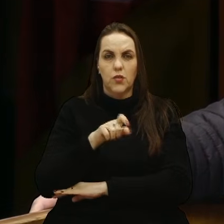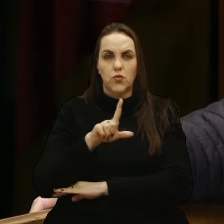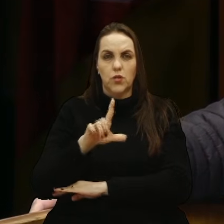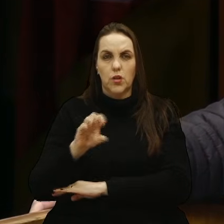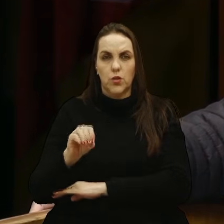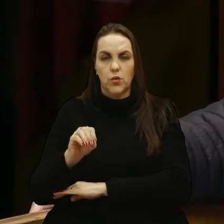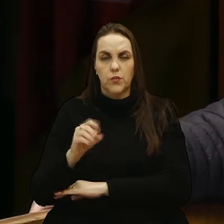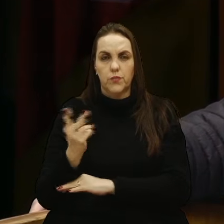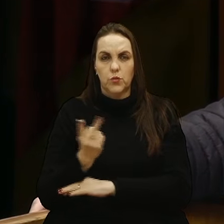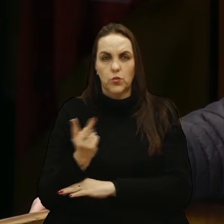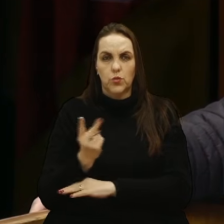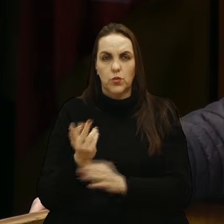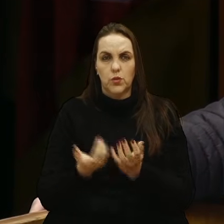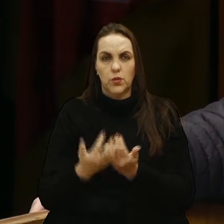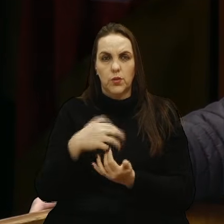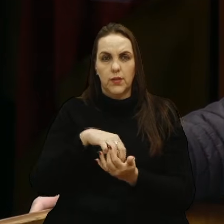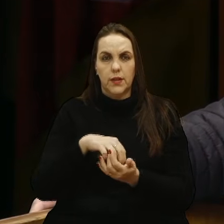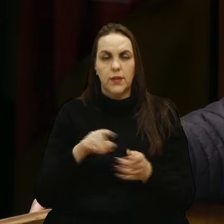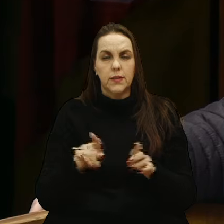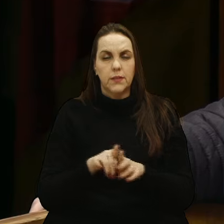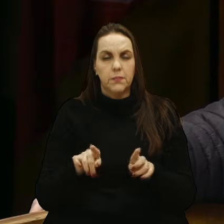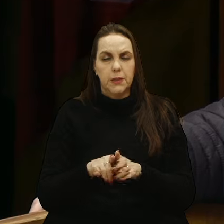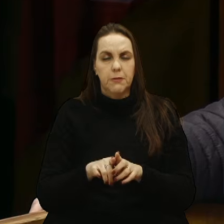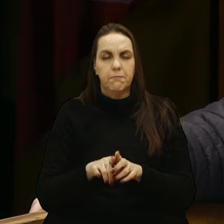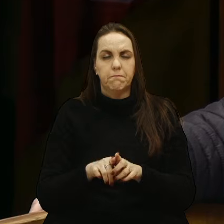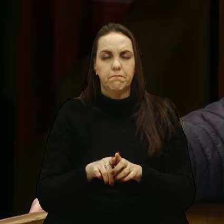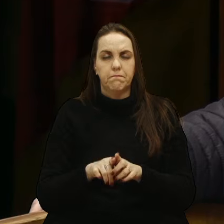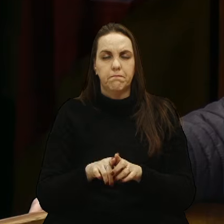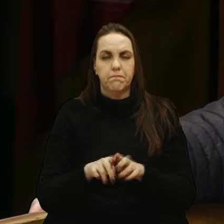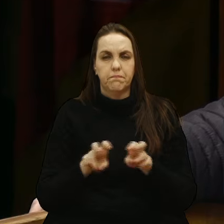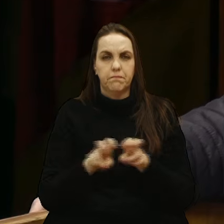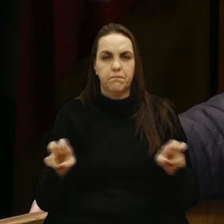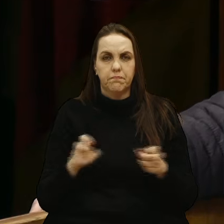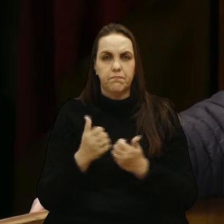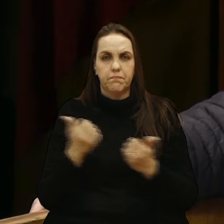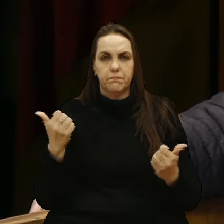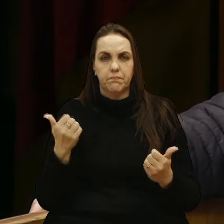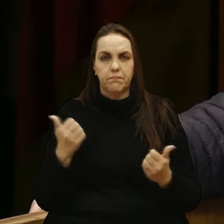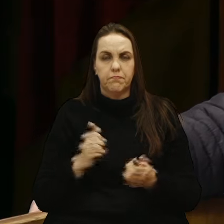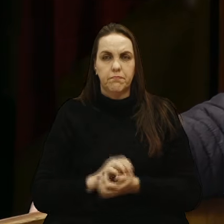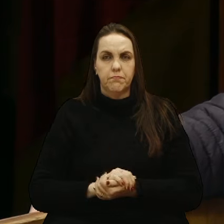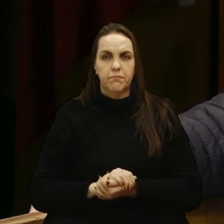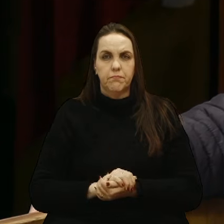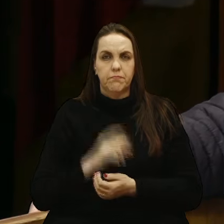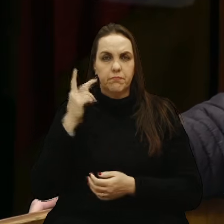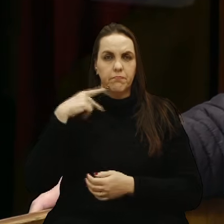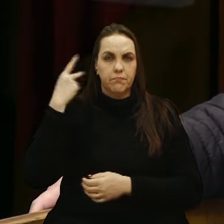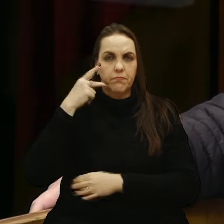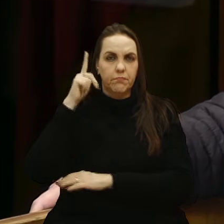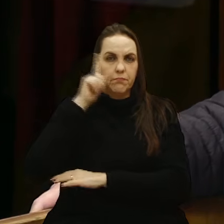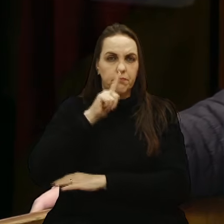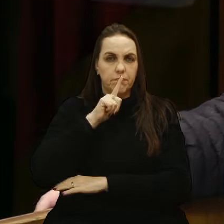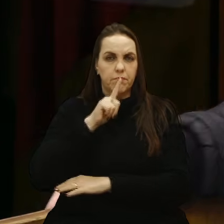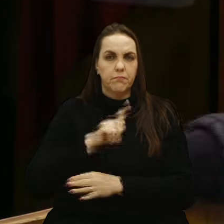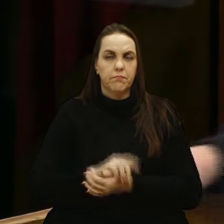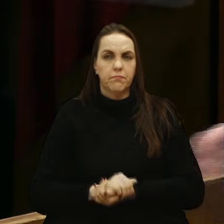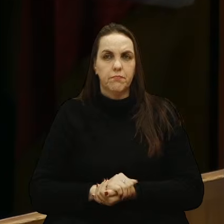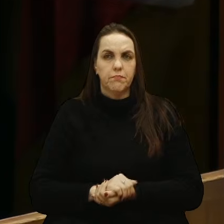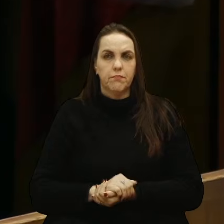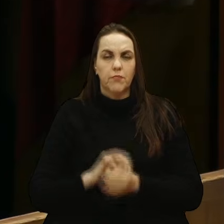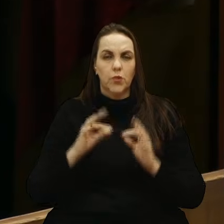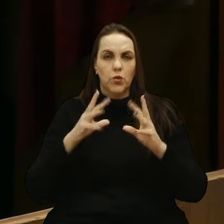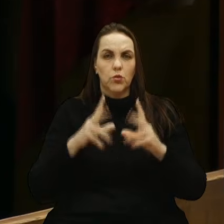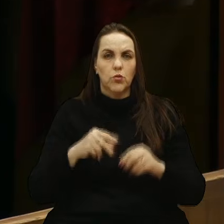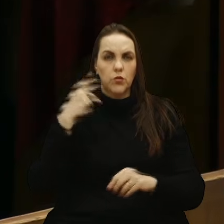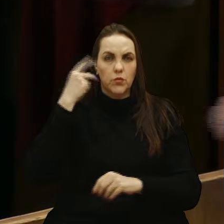da Codeca, também na mesa diretora, vereador Lucas Carinato, a todos os